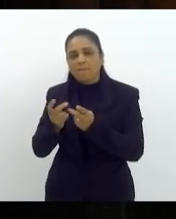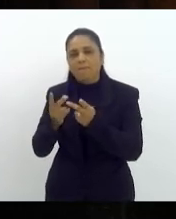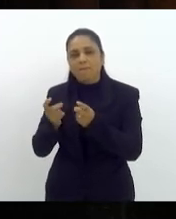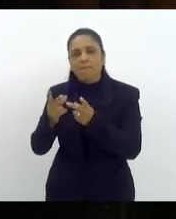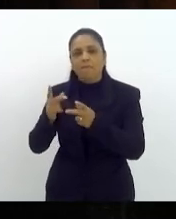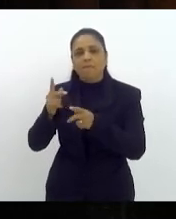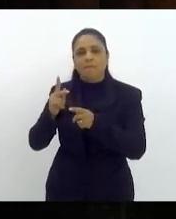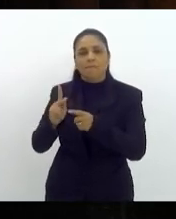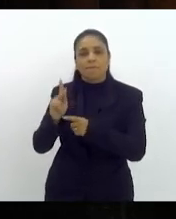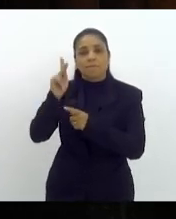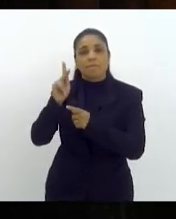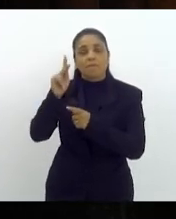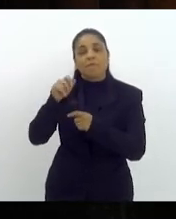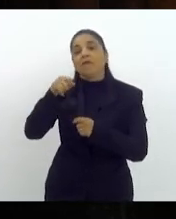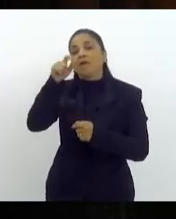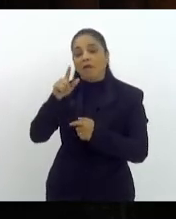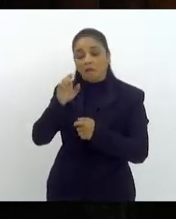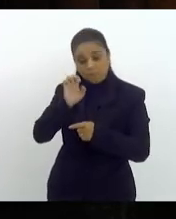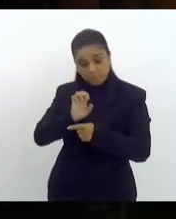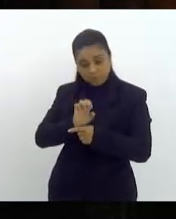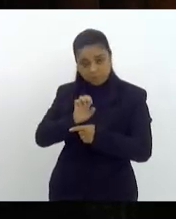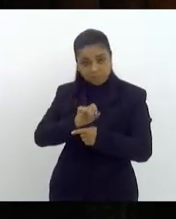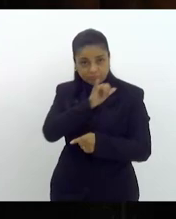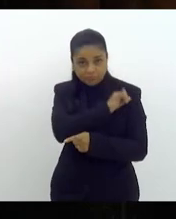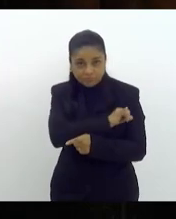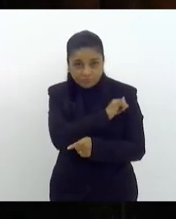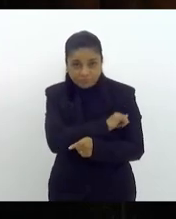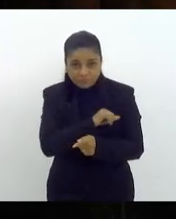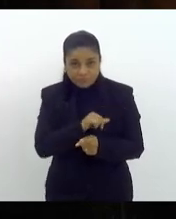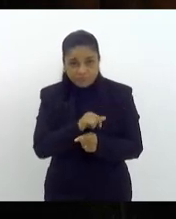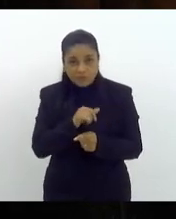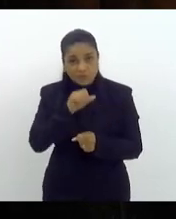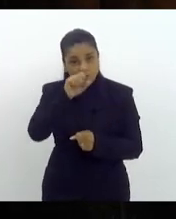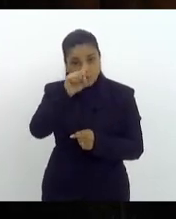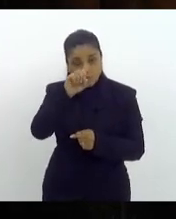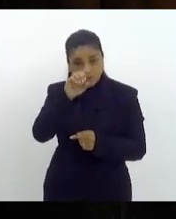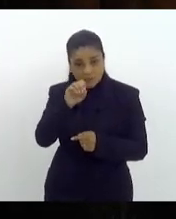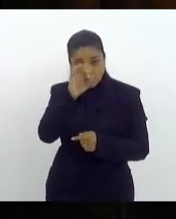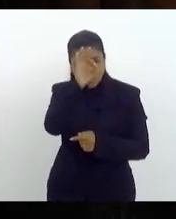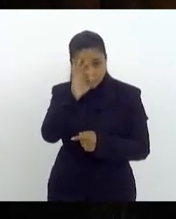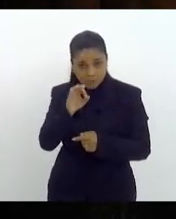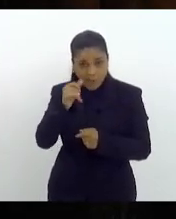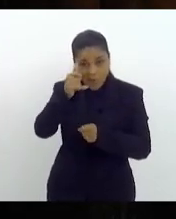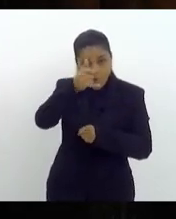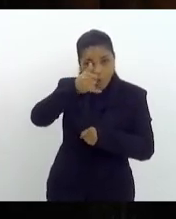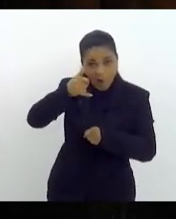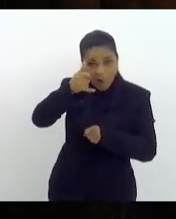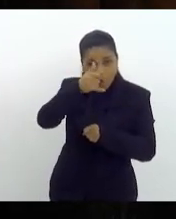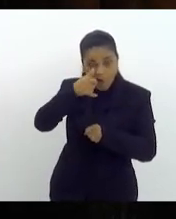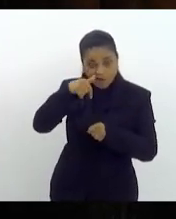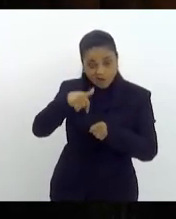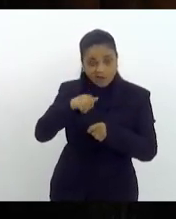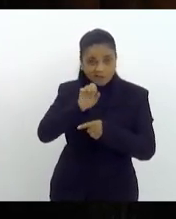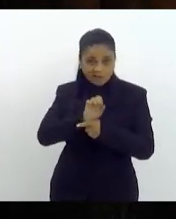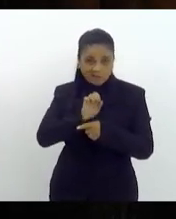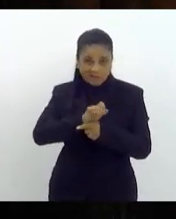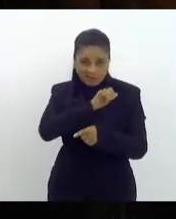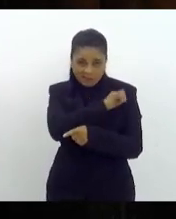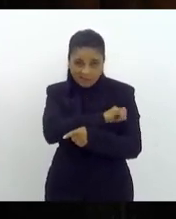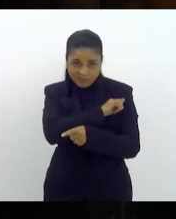é o Rio de Janeiro 80% do Óleo exportado sai do Rio de Janeiro